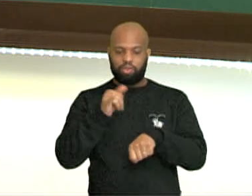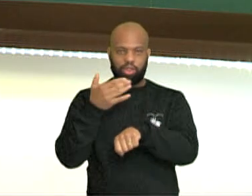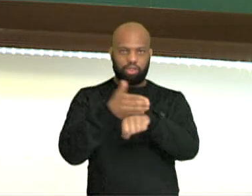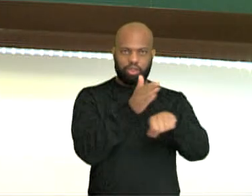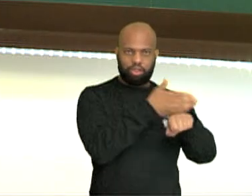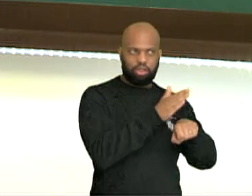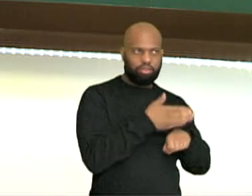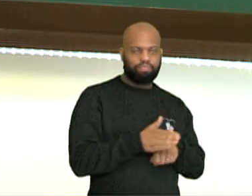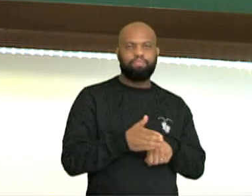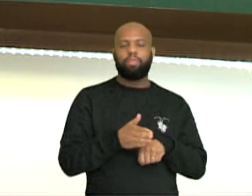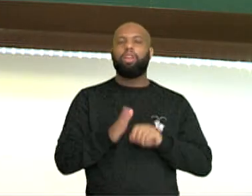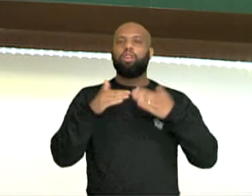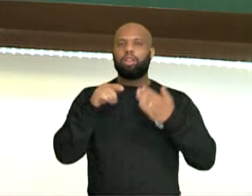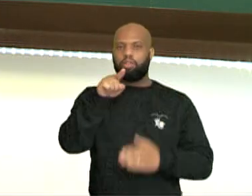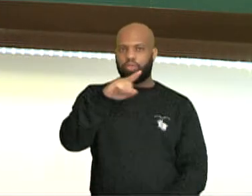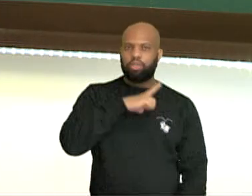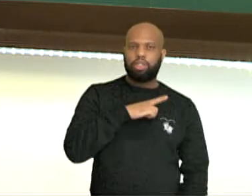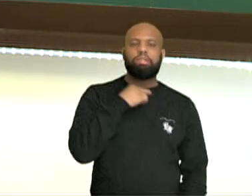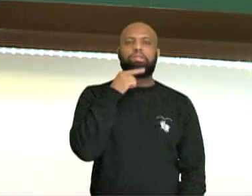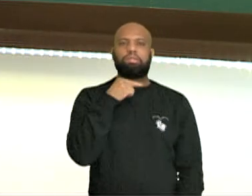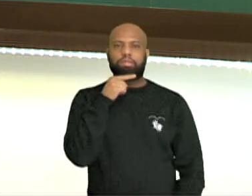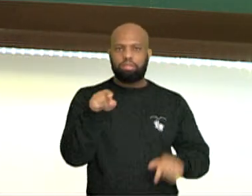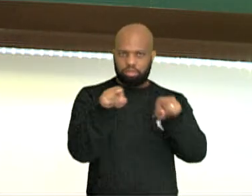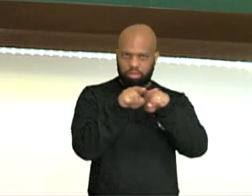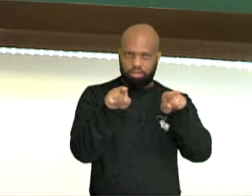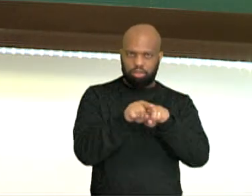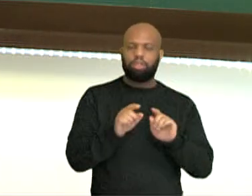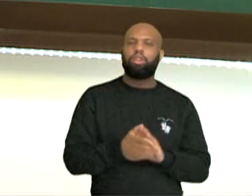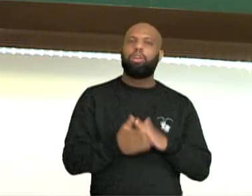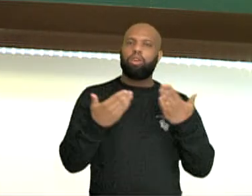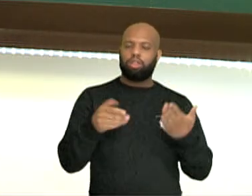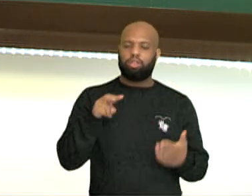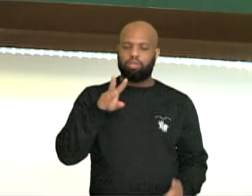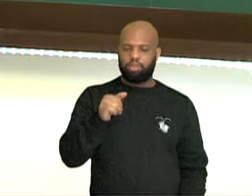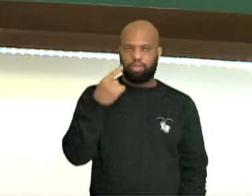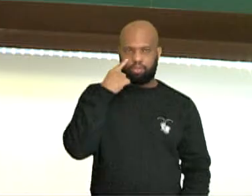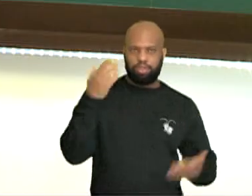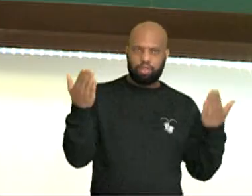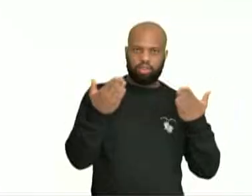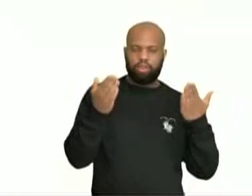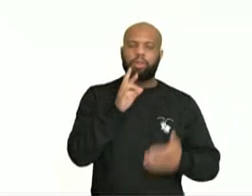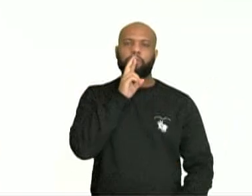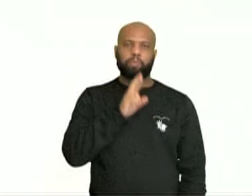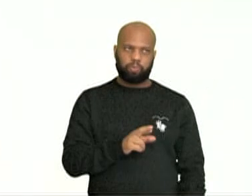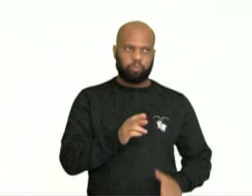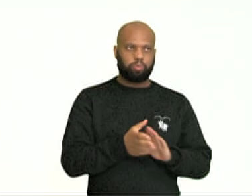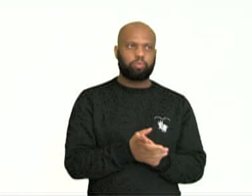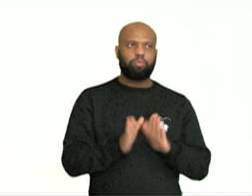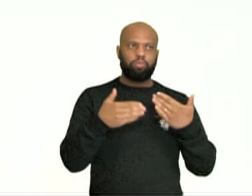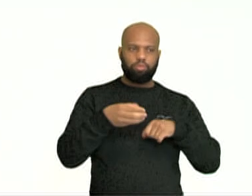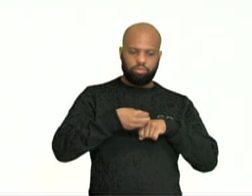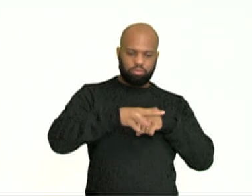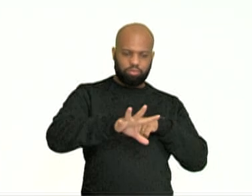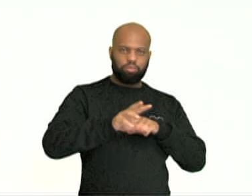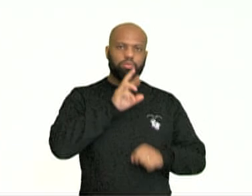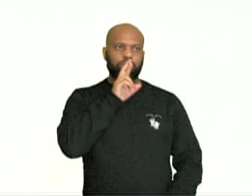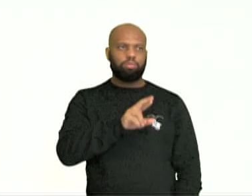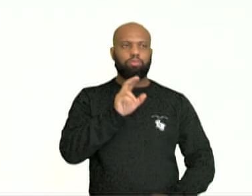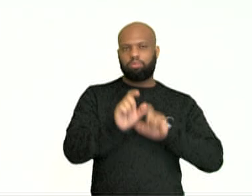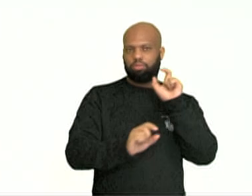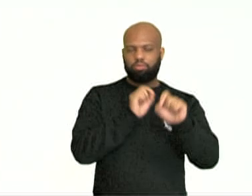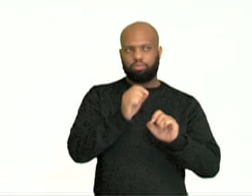do yoga? Tiveram muita dificuldade? Vamos conferir essa resposta então? Uma sugestão de resposta